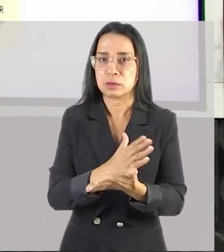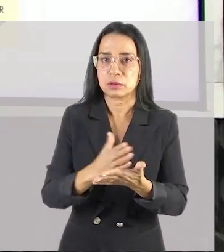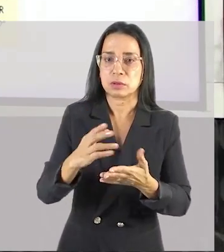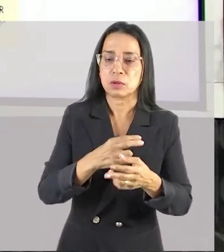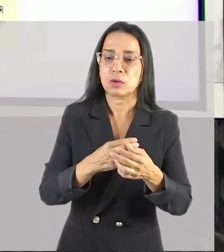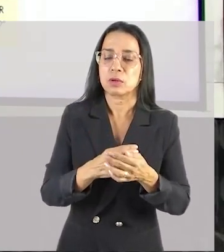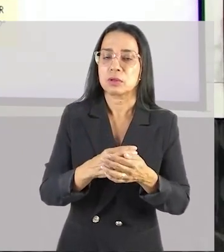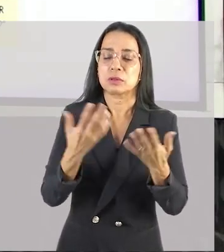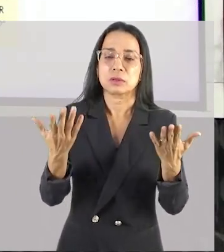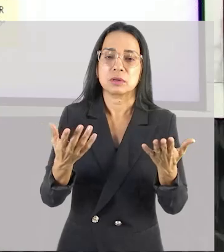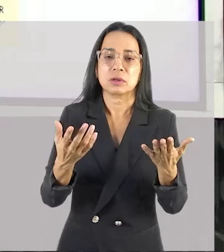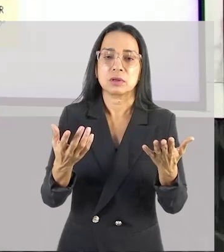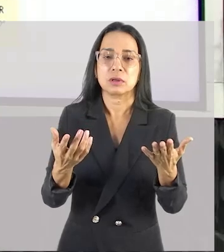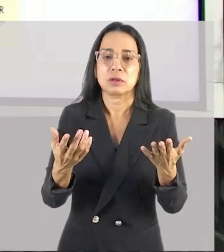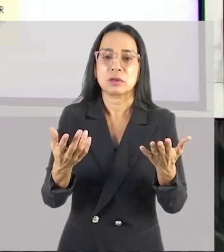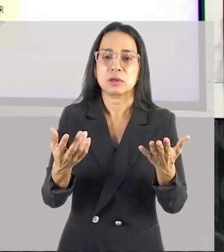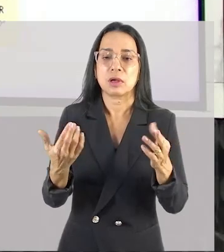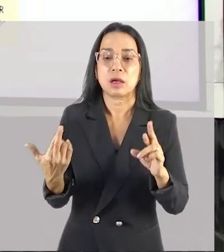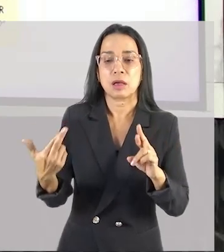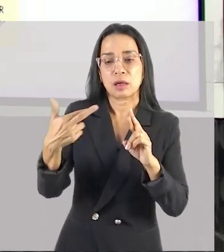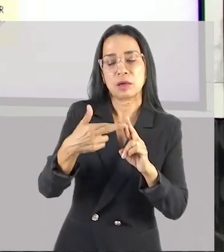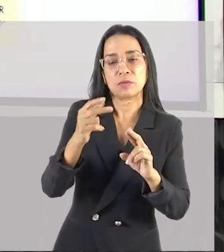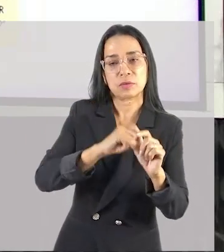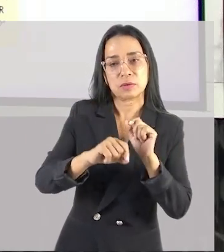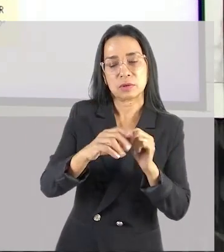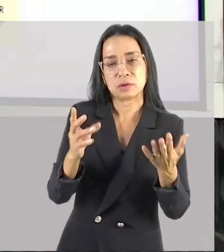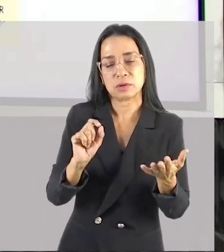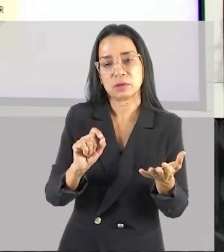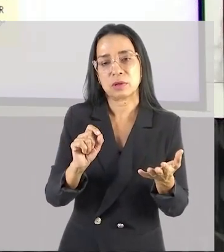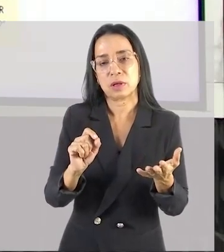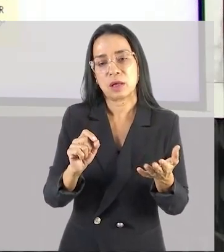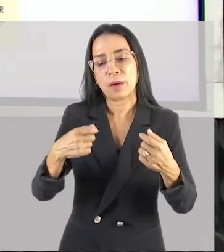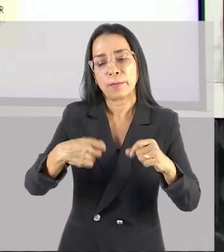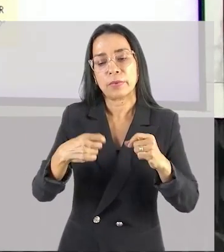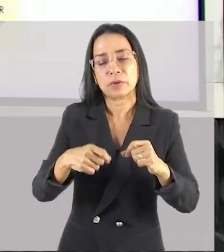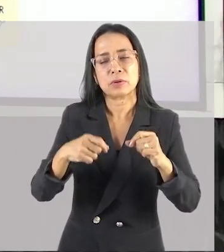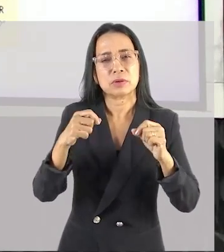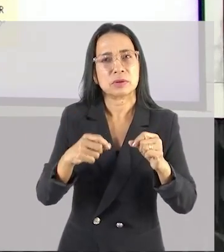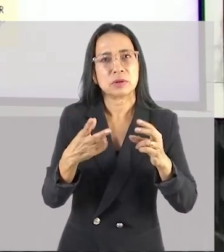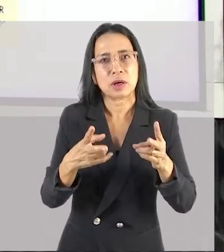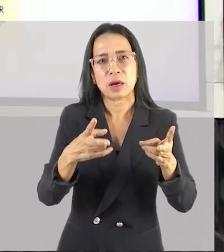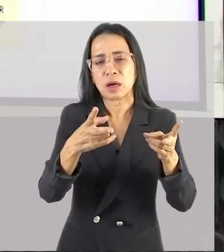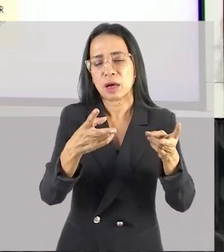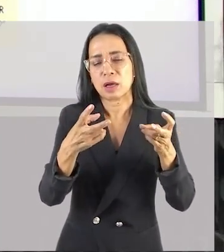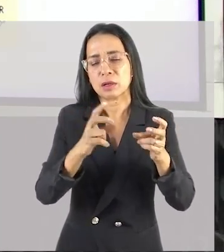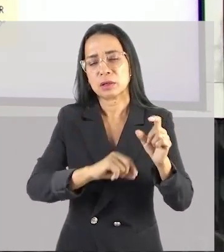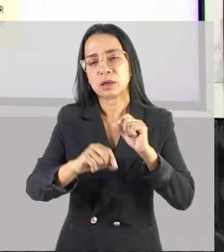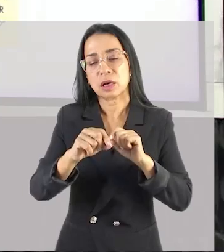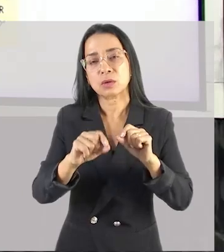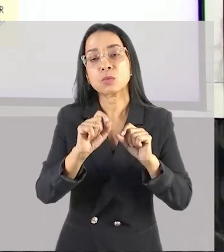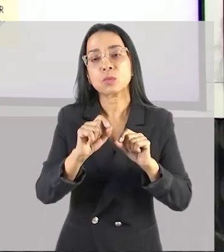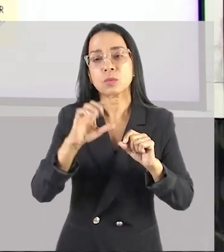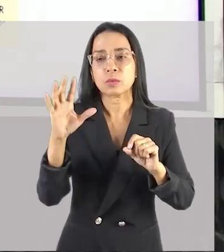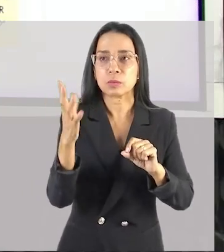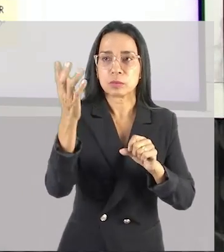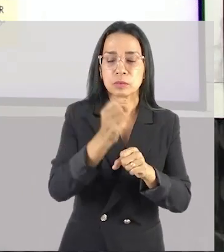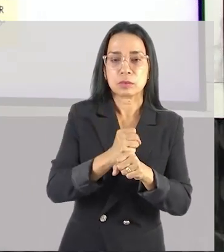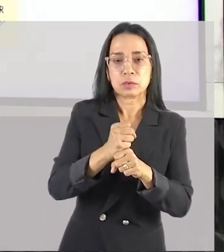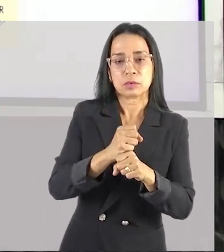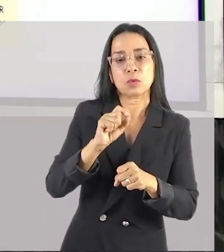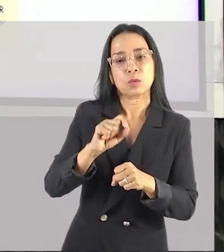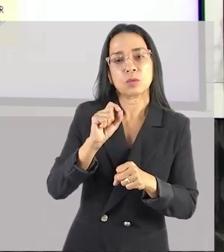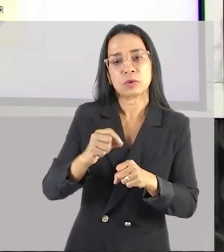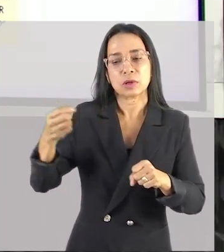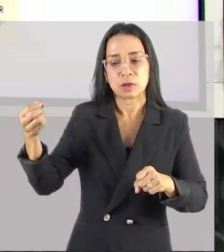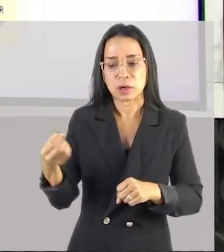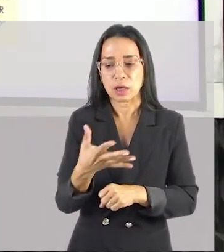nesse aspecto, alguma referência nesse aspecto, você precisa estar ligado com o que aconteceu naquele ano. O que é